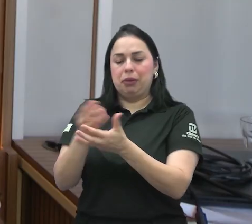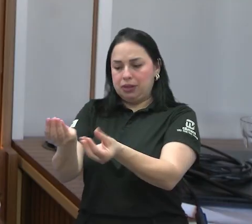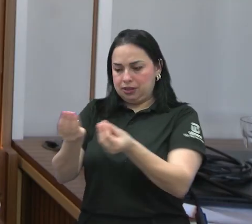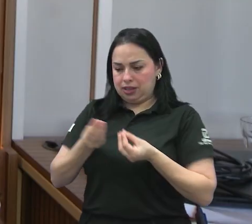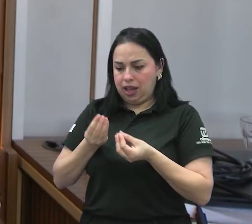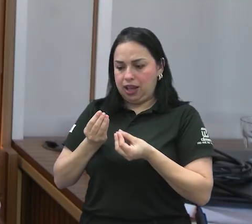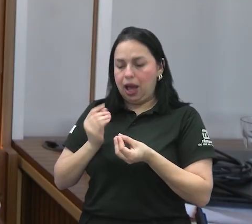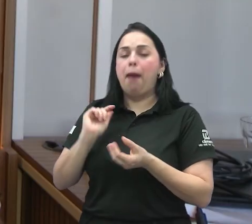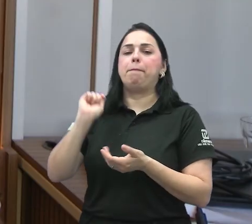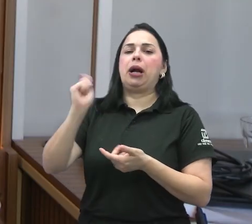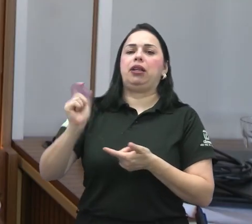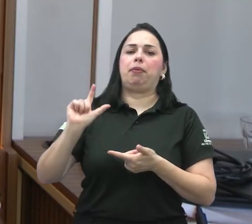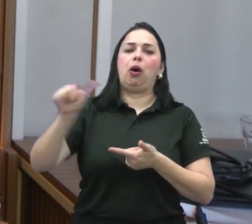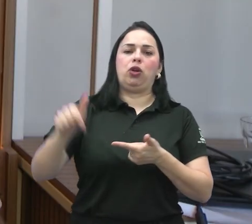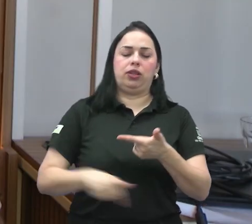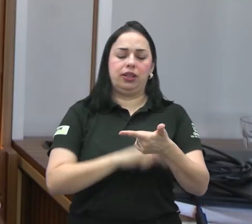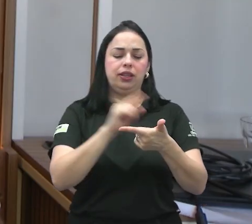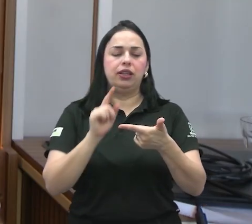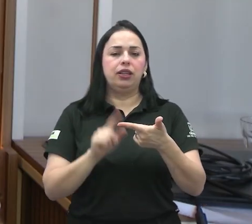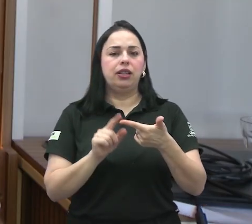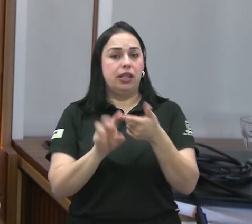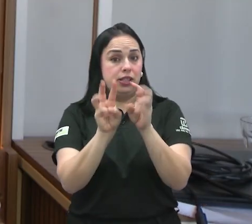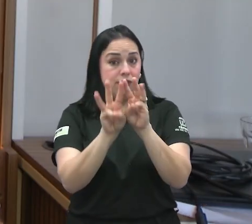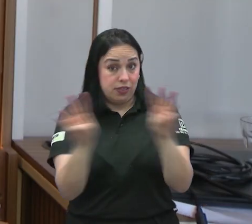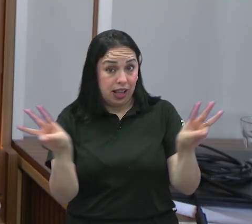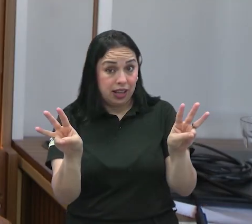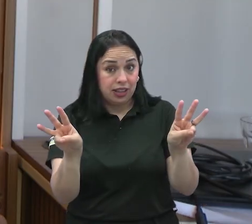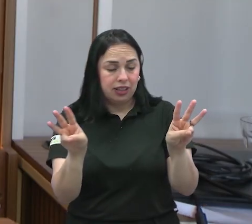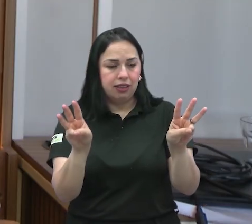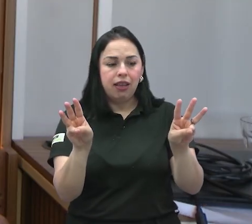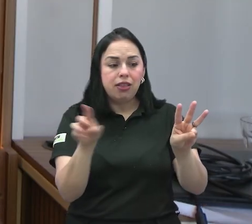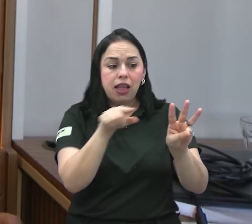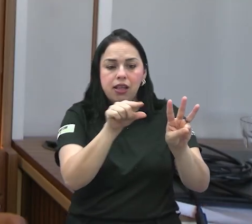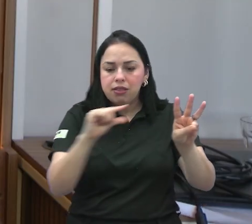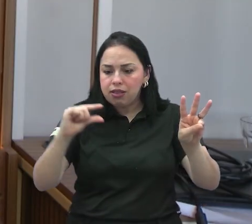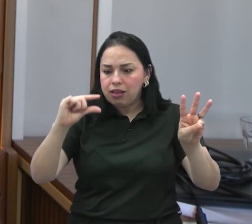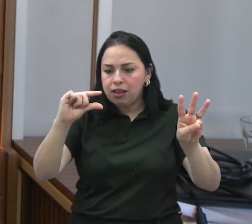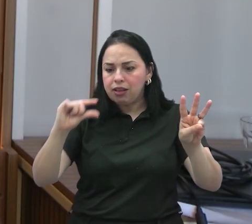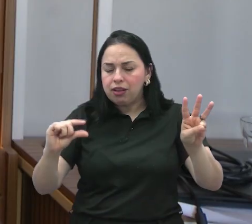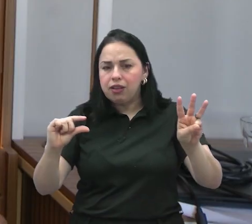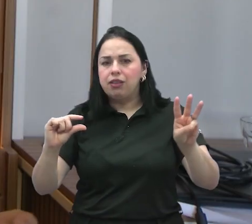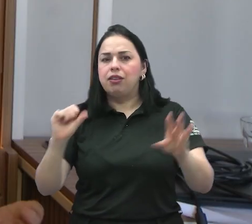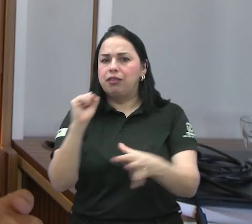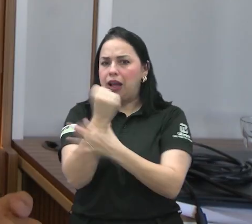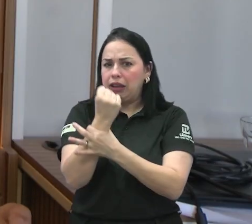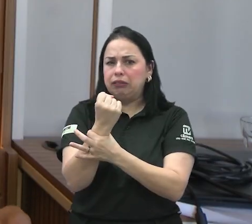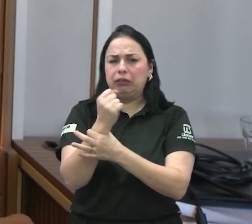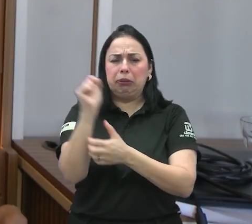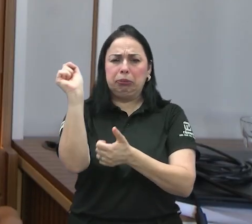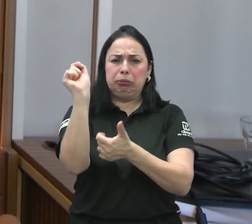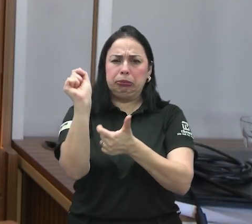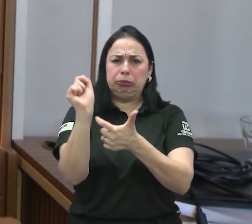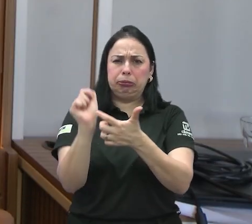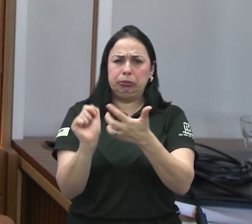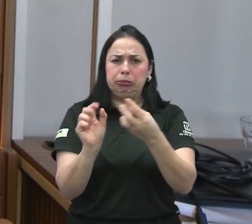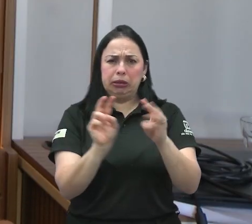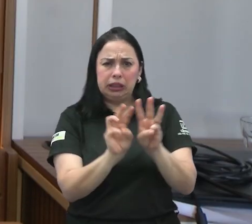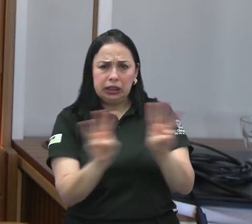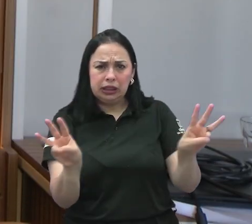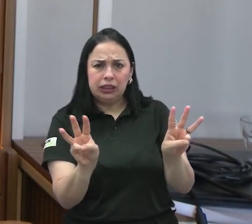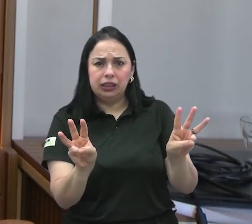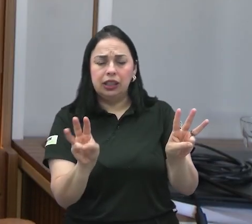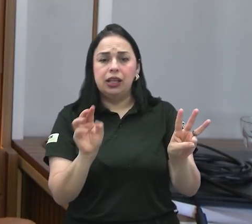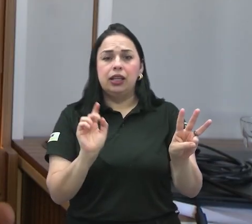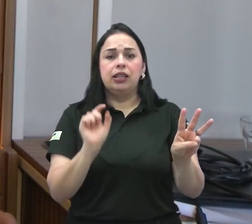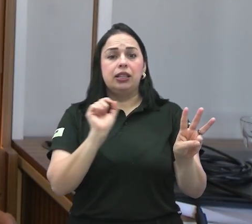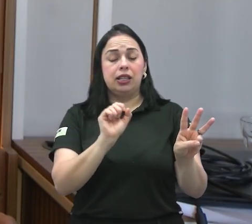mãos, e sempre quando você for comprar de algum site, procure aquele seguro que tem tipo a Shopee, Mercado Livre, a